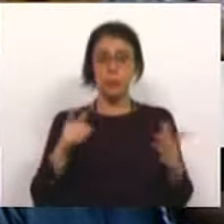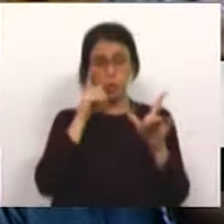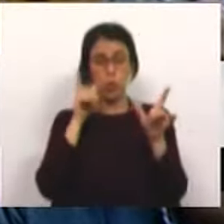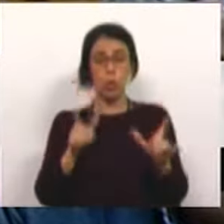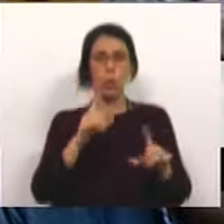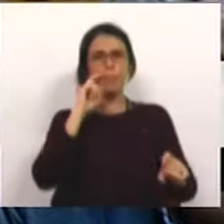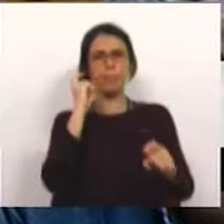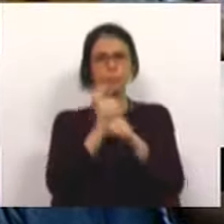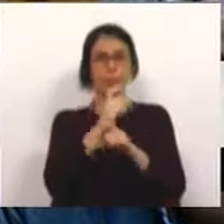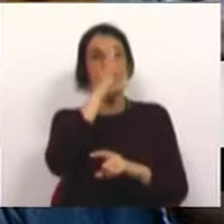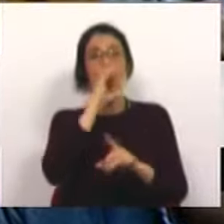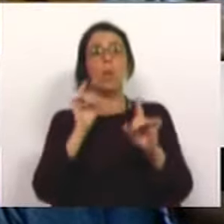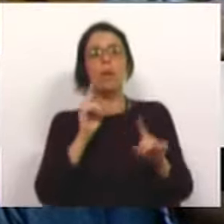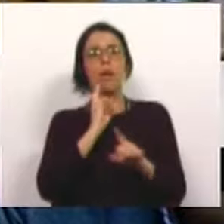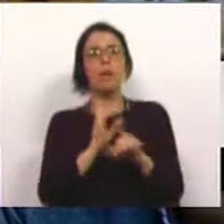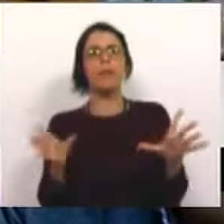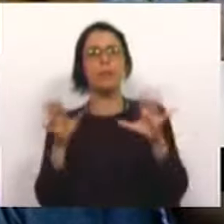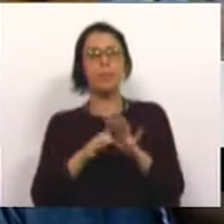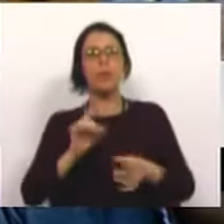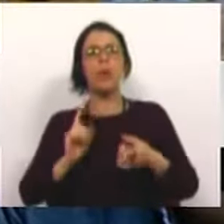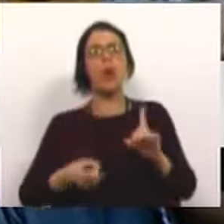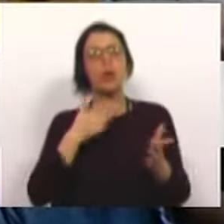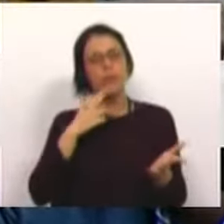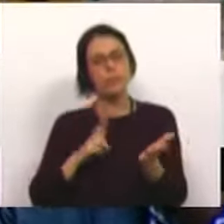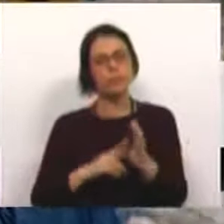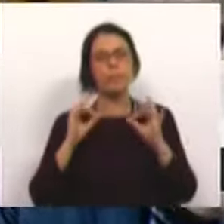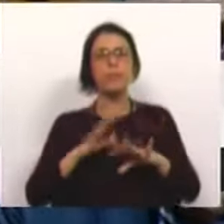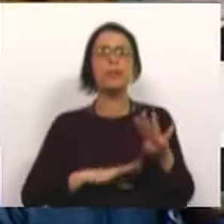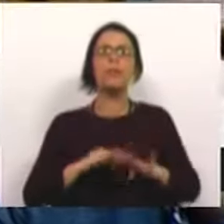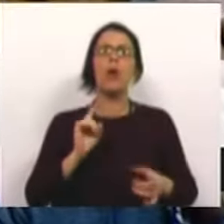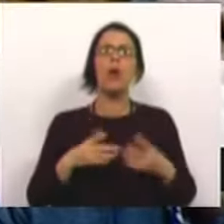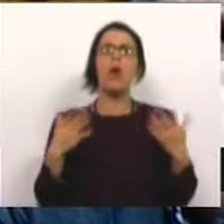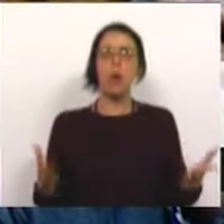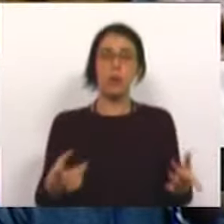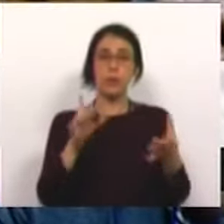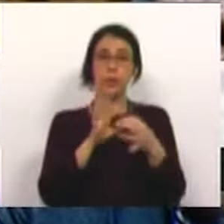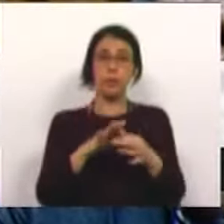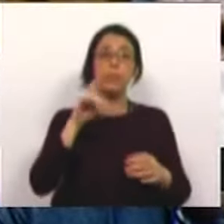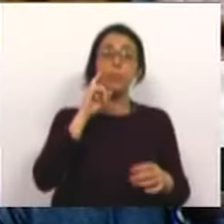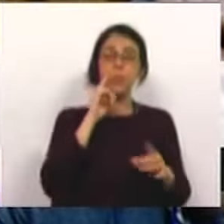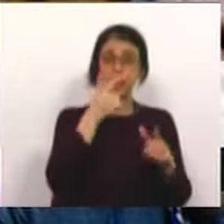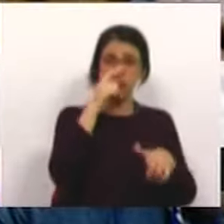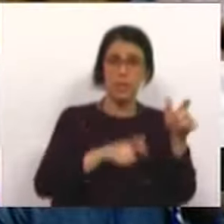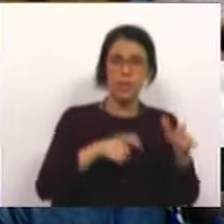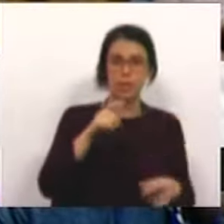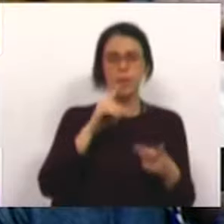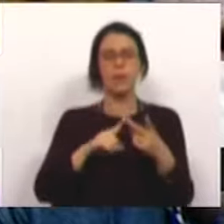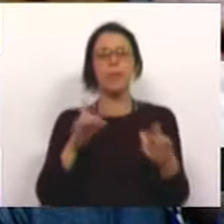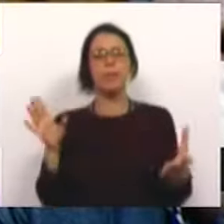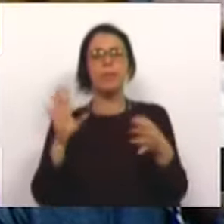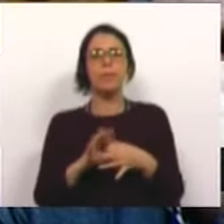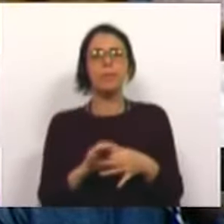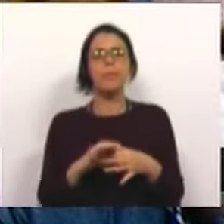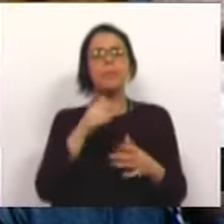controlar, fiscalizar o Governo relativamente àquilo que está a ser efetivamente concretizado, quer no que diz respeito à proteção civil, quer no que diz